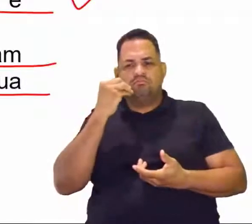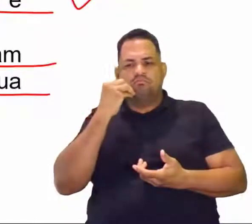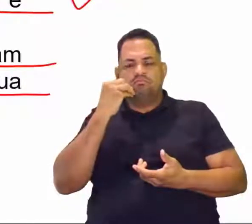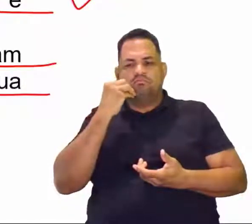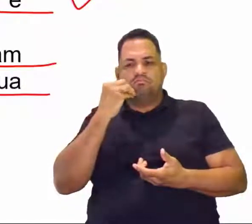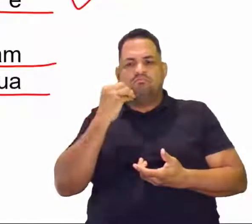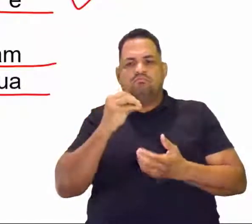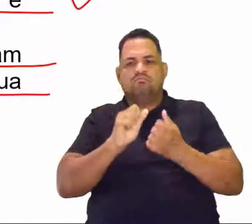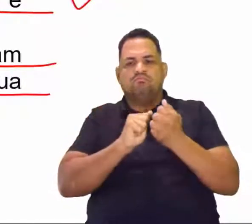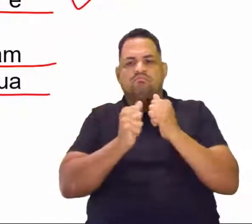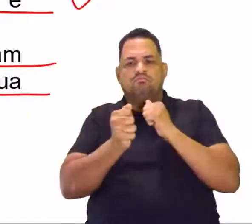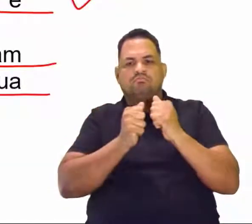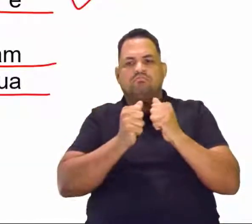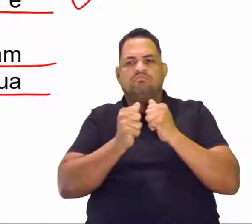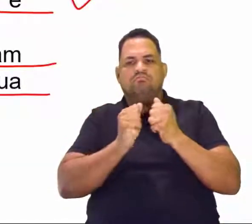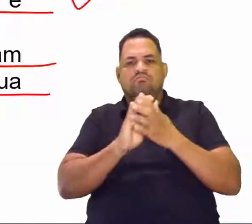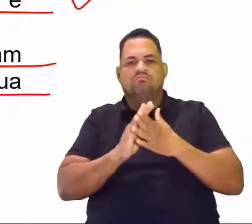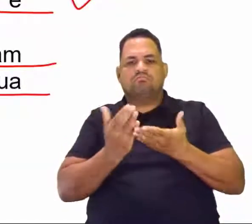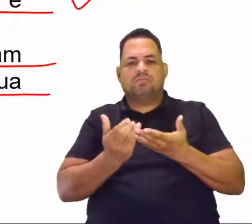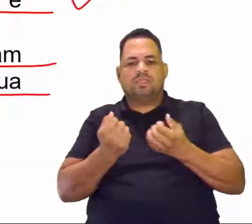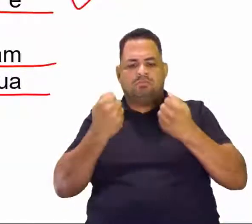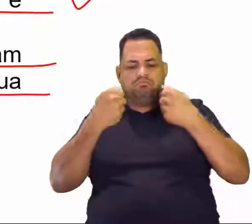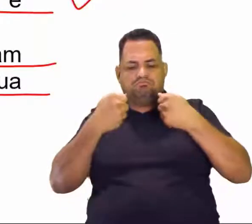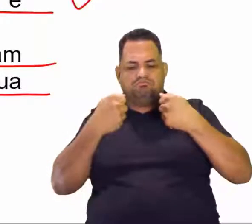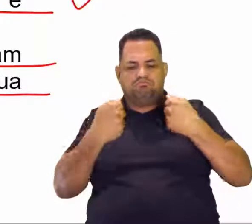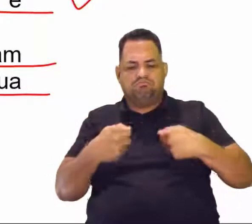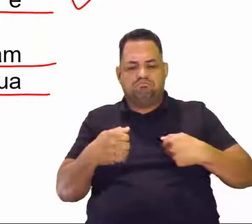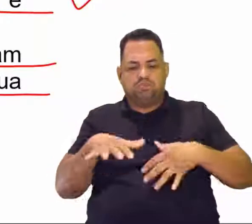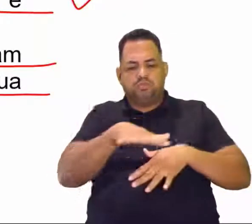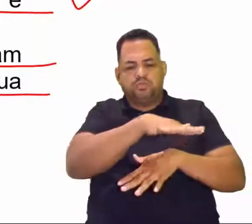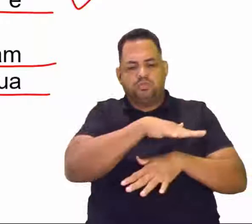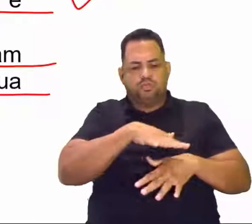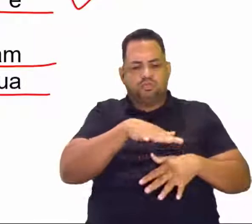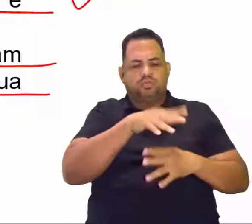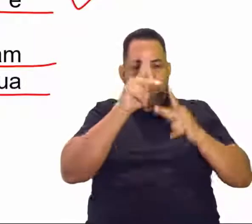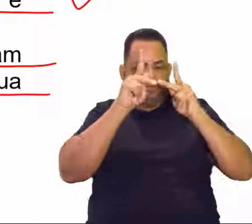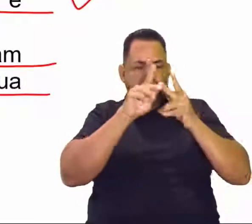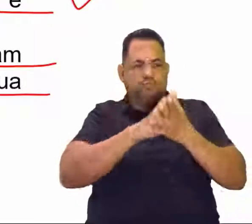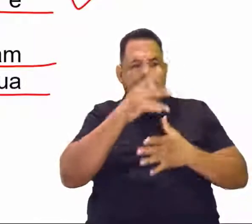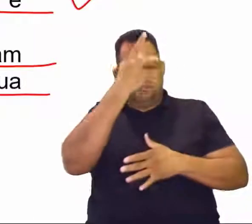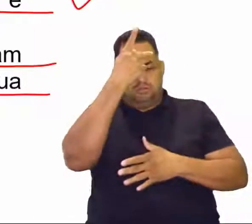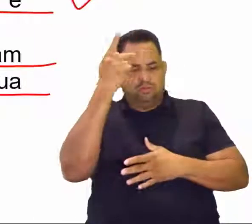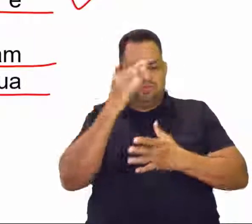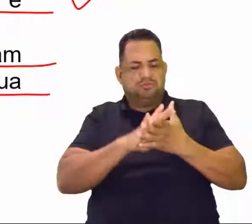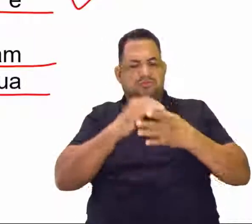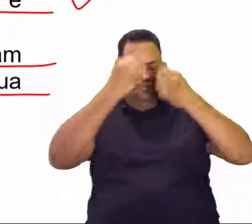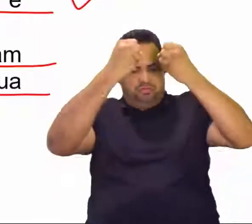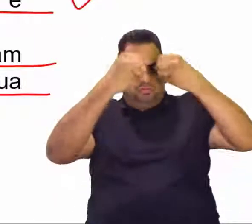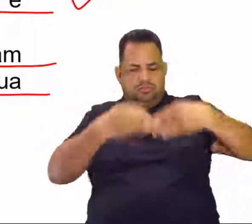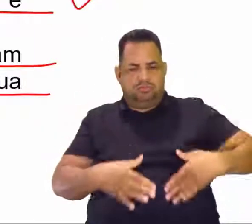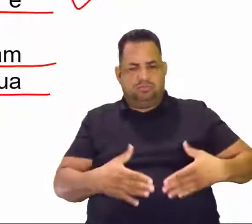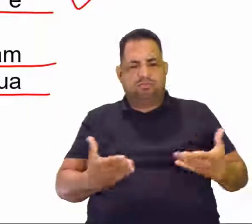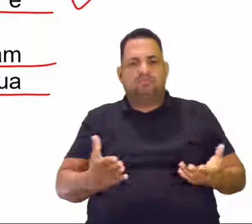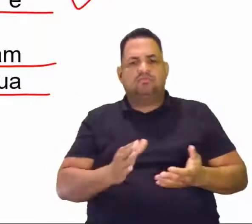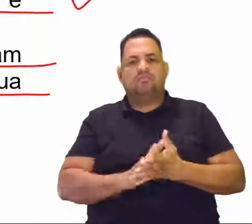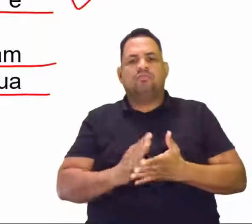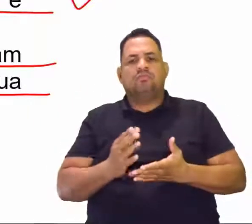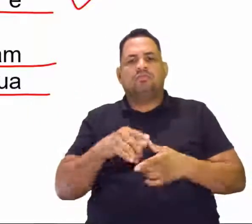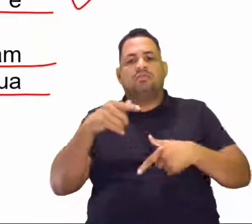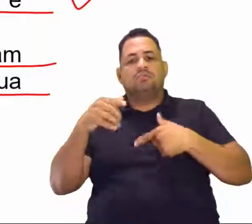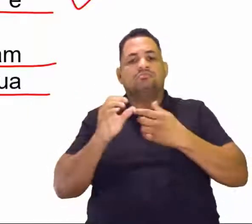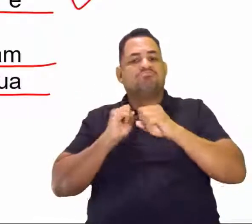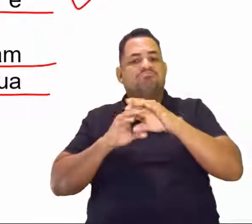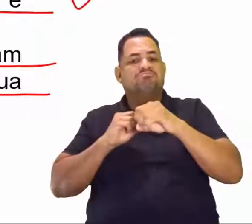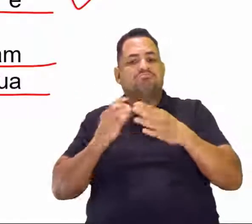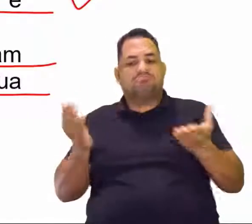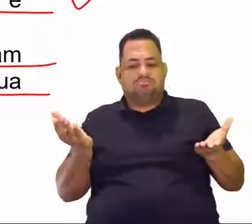ali controlar de dominar esses territórios de dominar essas pessoas e justificar isso e isso está sendo